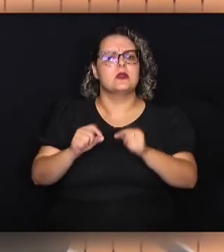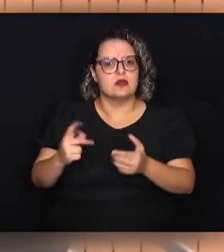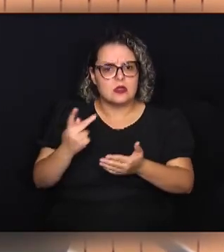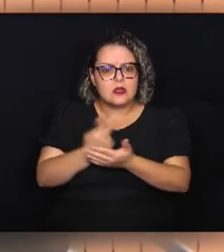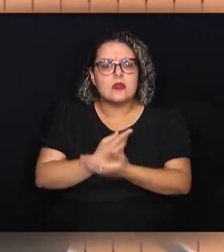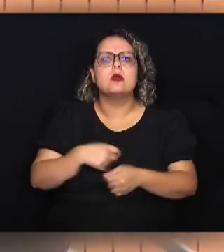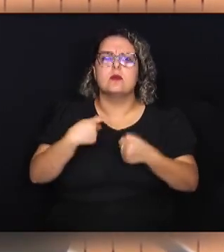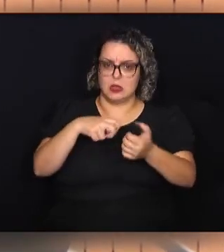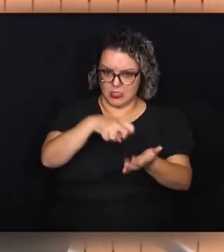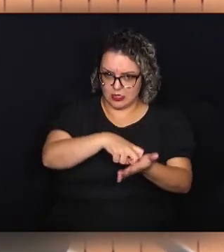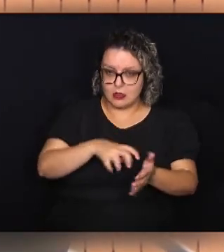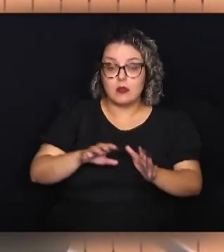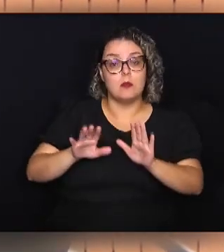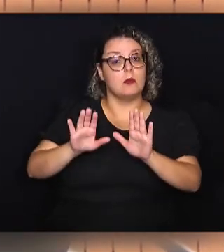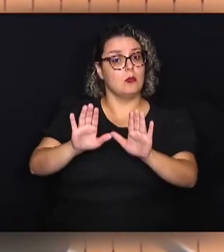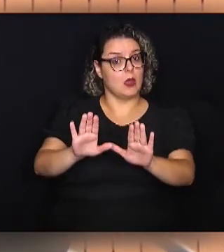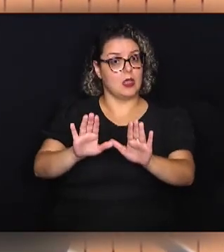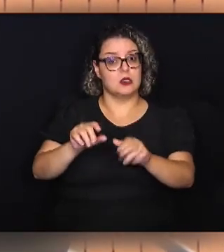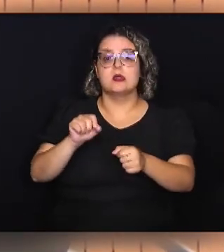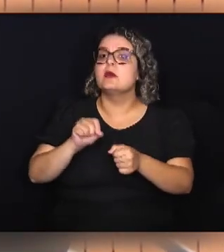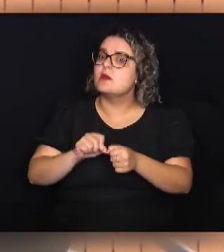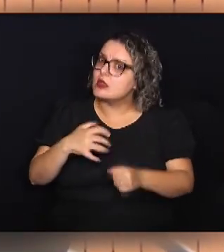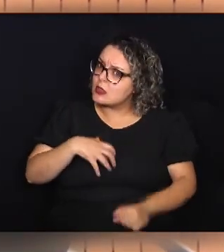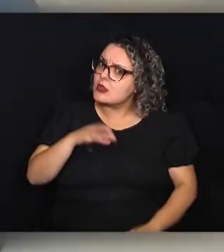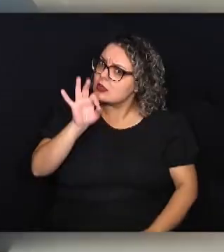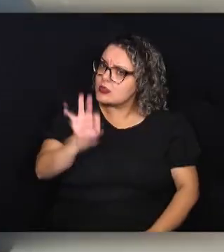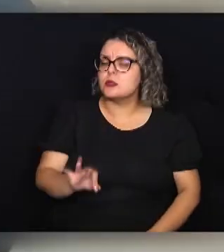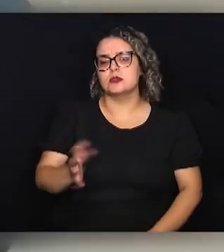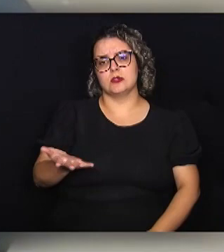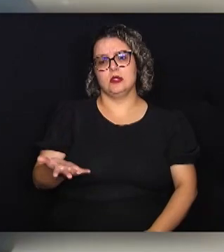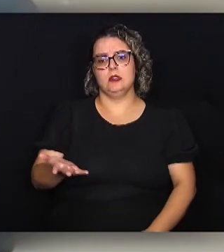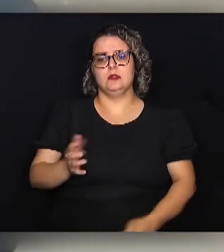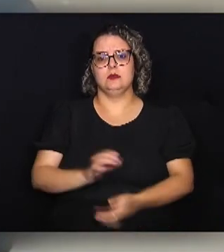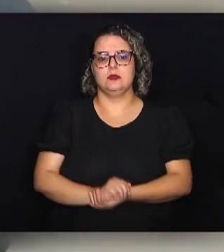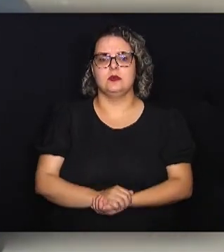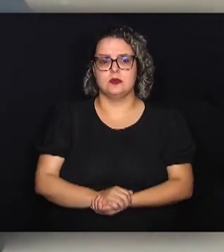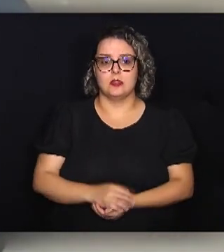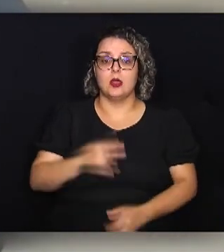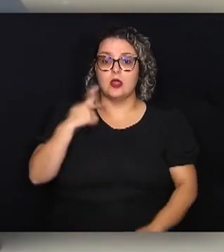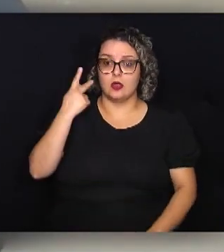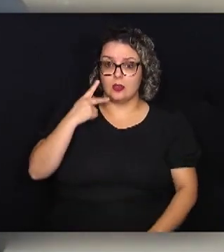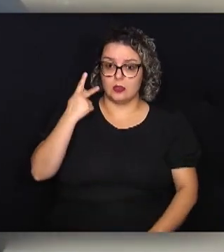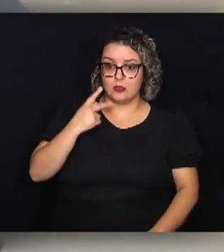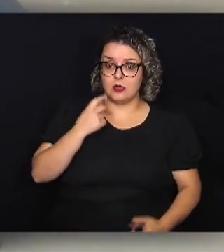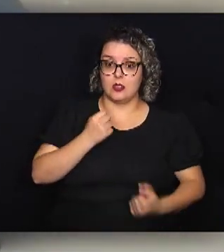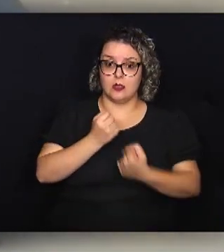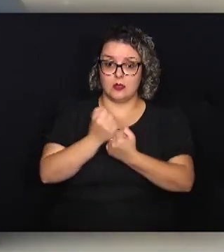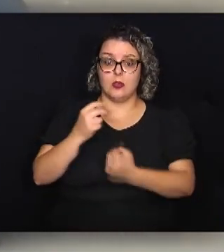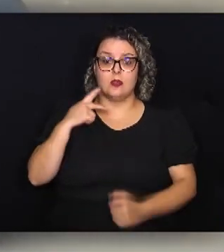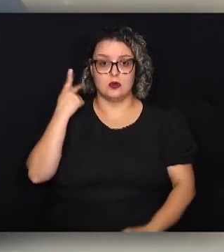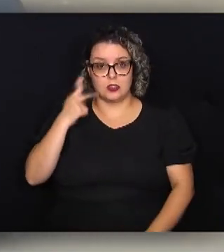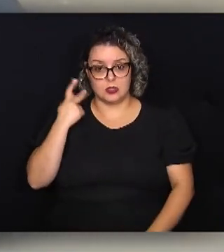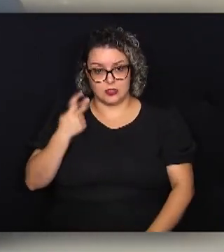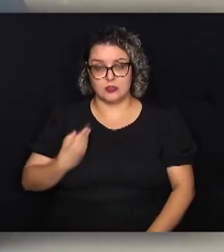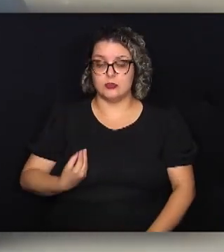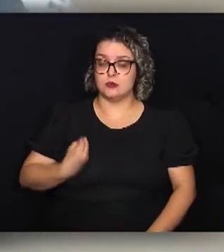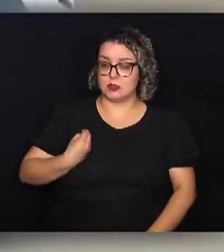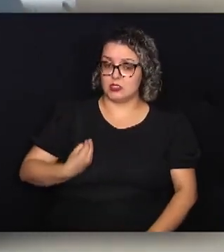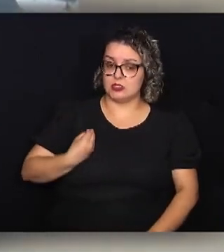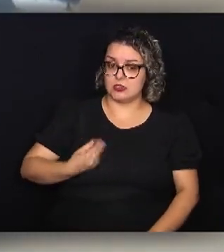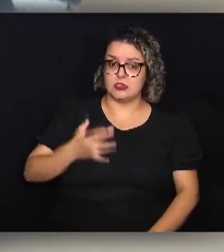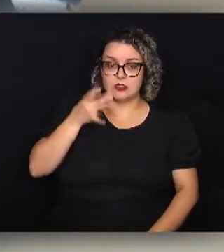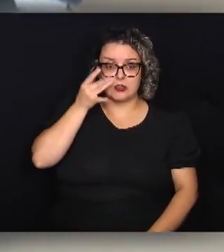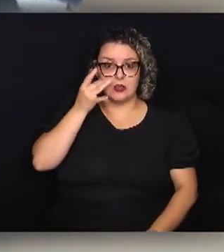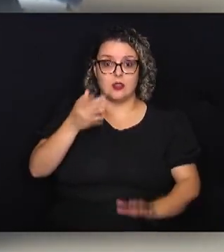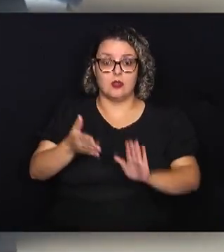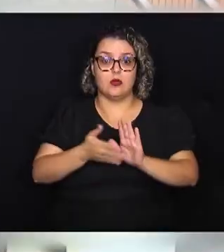que ser punido, mas que faça da forma correta. O vereador, com o apoio dos parlamentares presentes, propôs